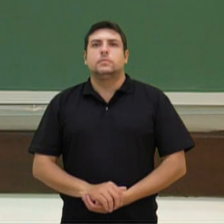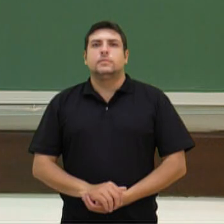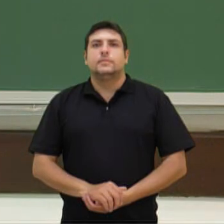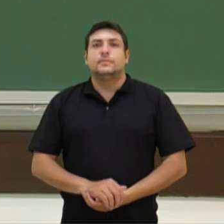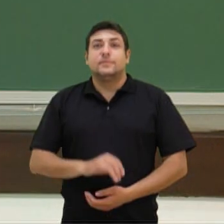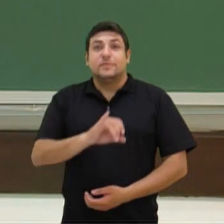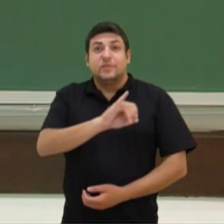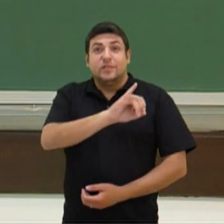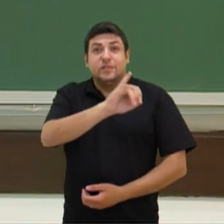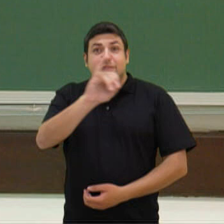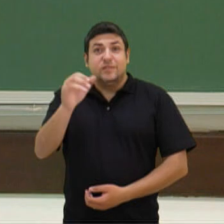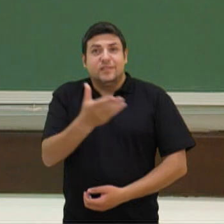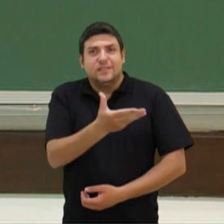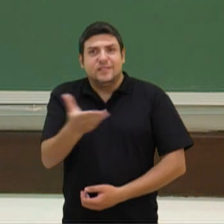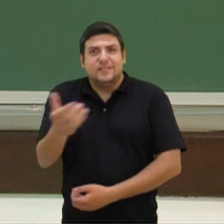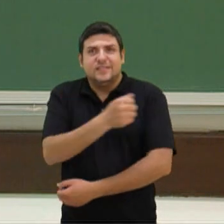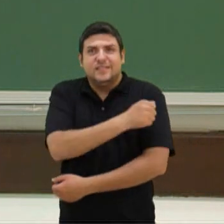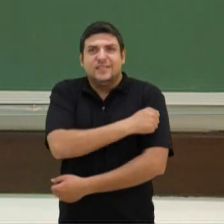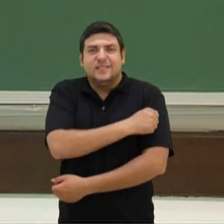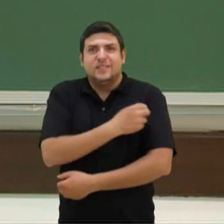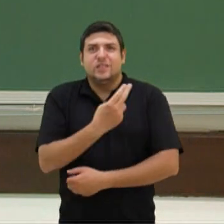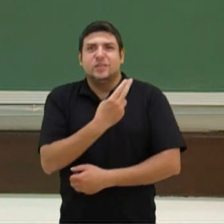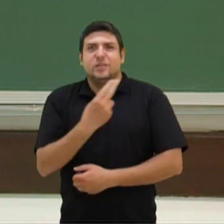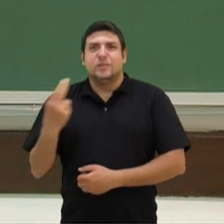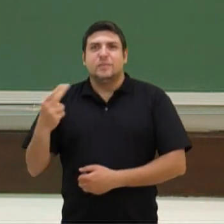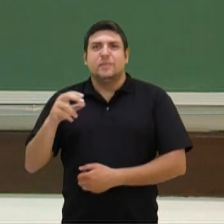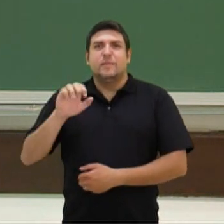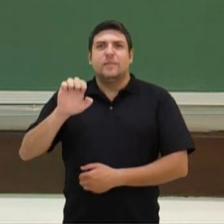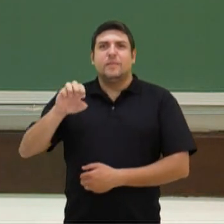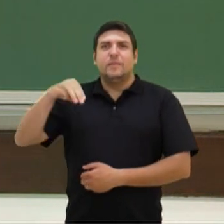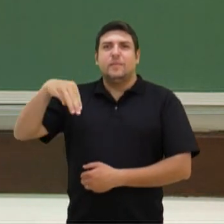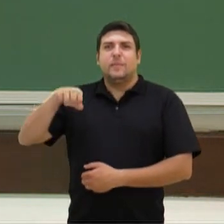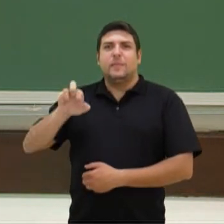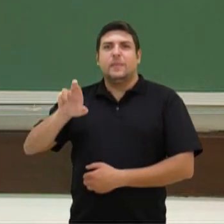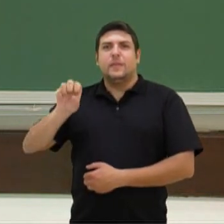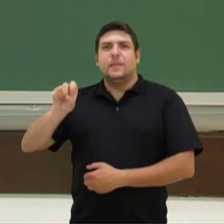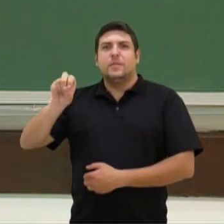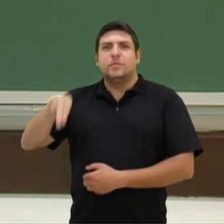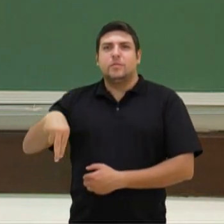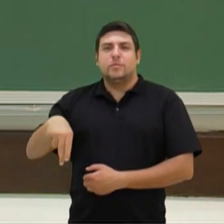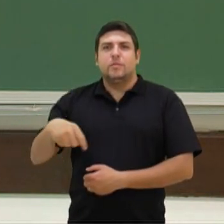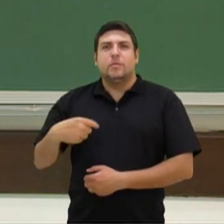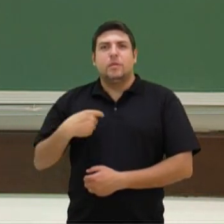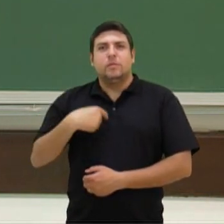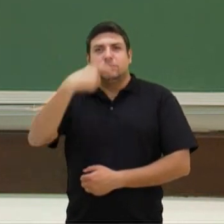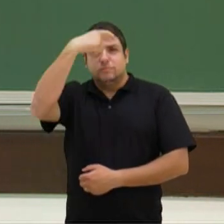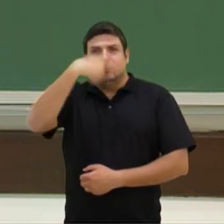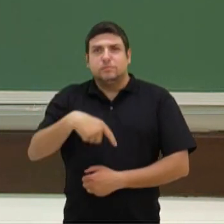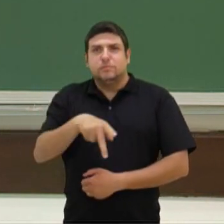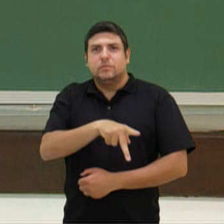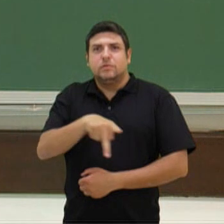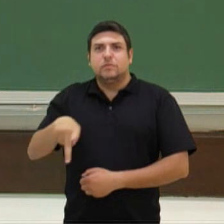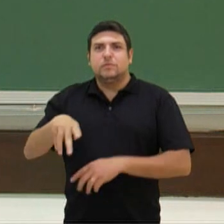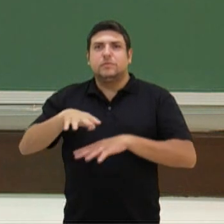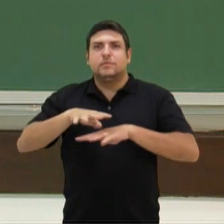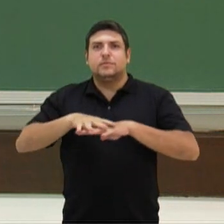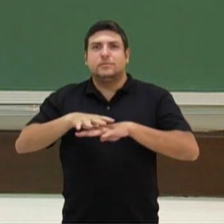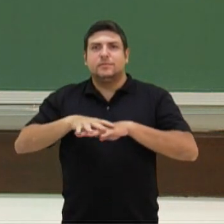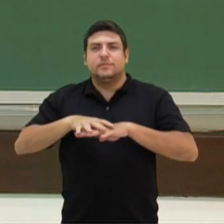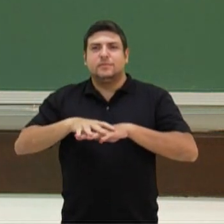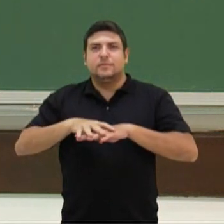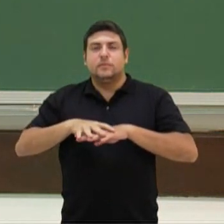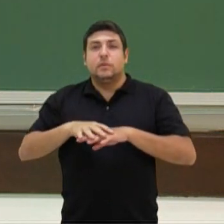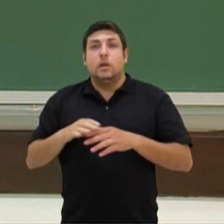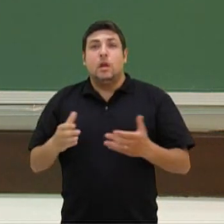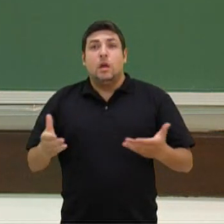Olá, alunos! Me chamo Emerson, sou professor de matemática e nessa aula de hoje a gente